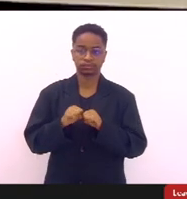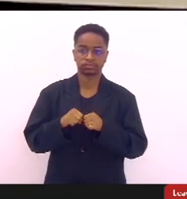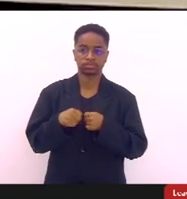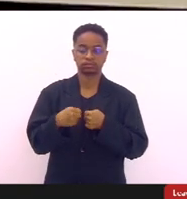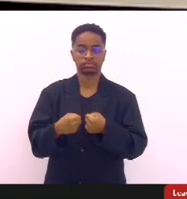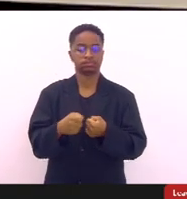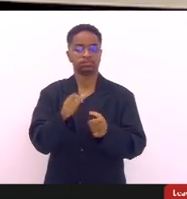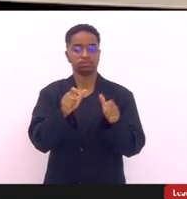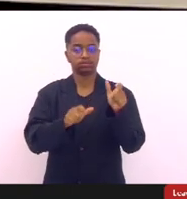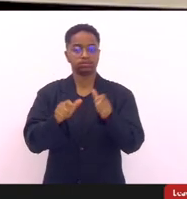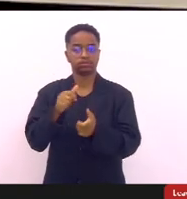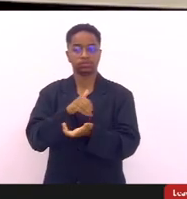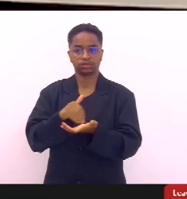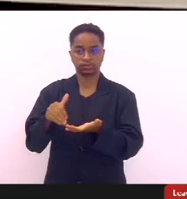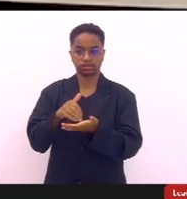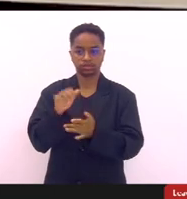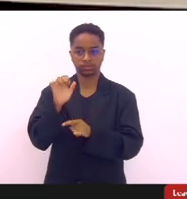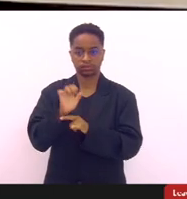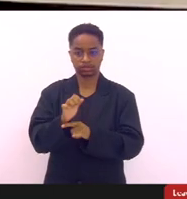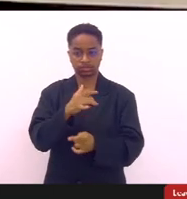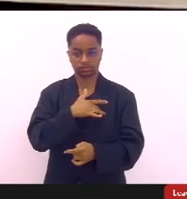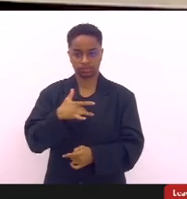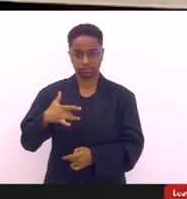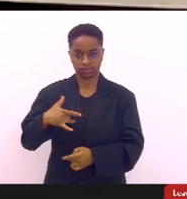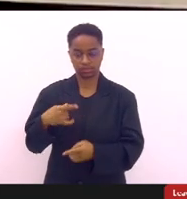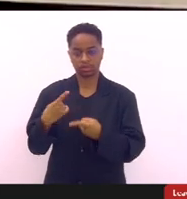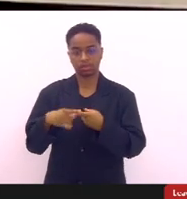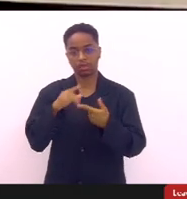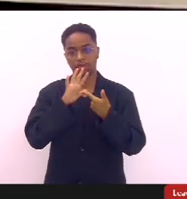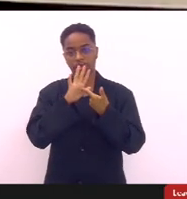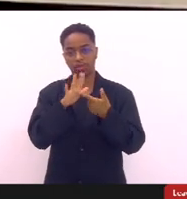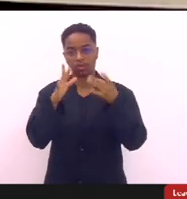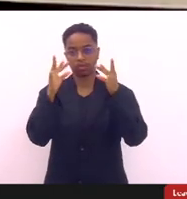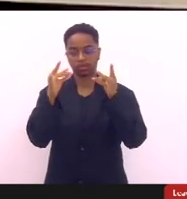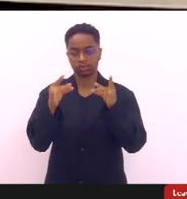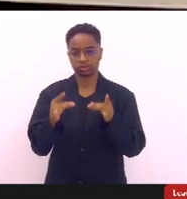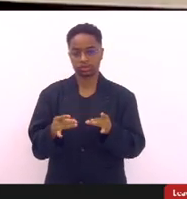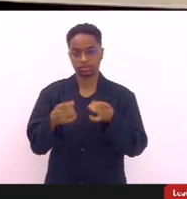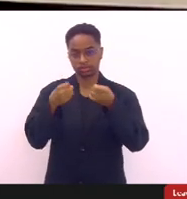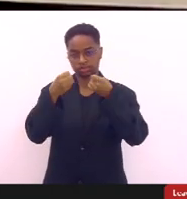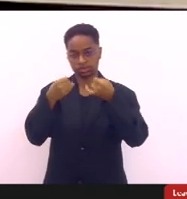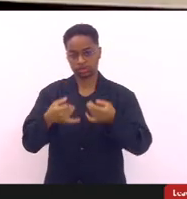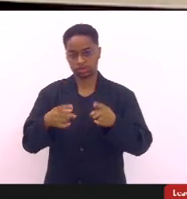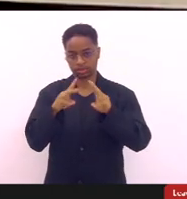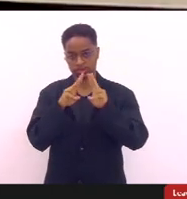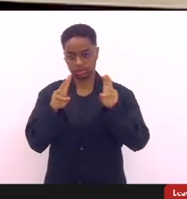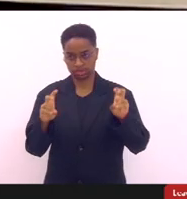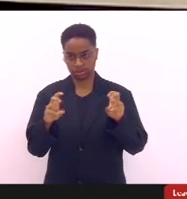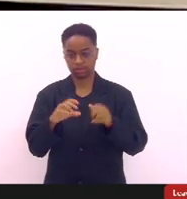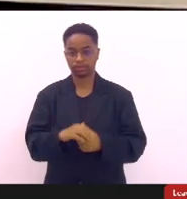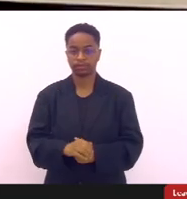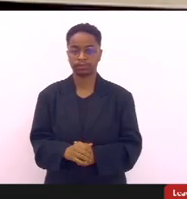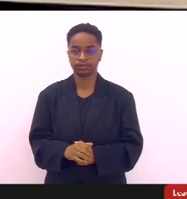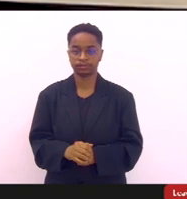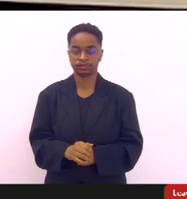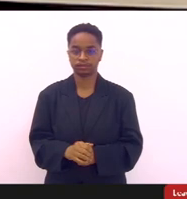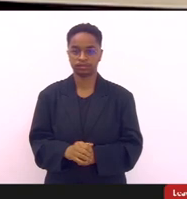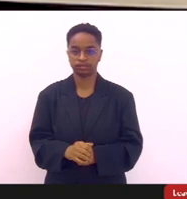Secretaria de Estado de Saúde de trazer atualizações sobre o tema, assim